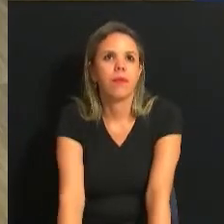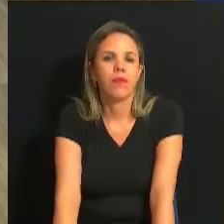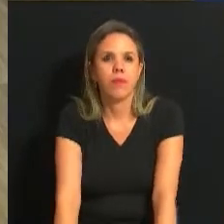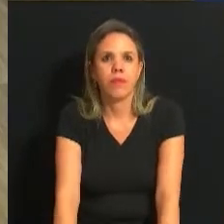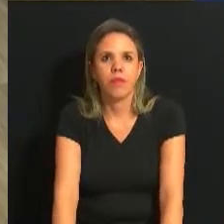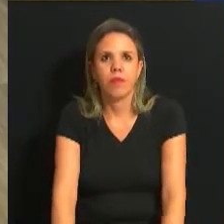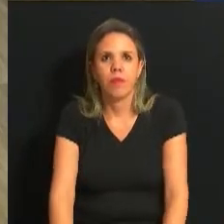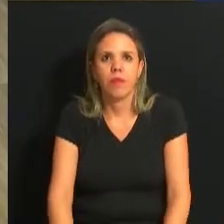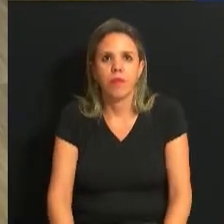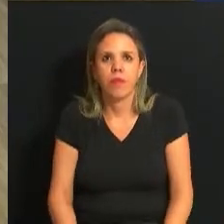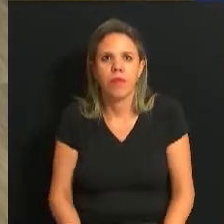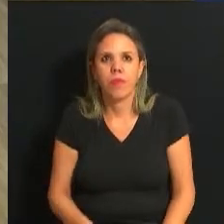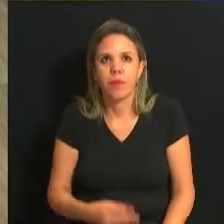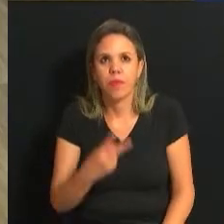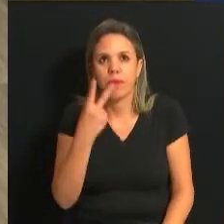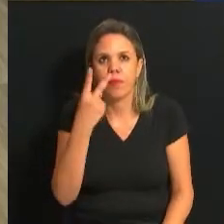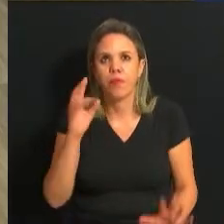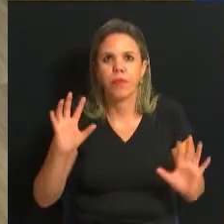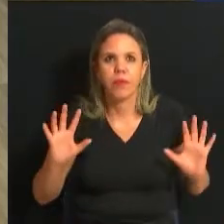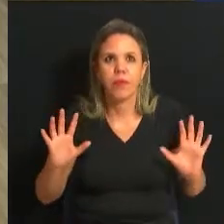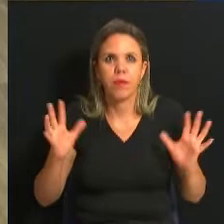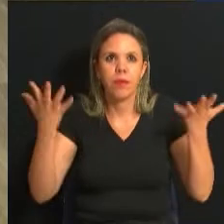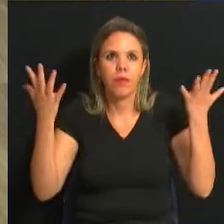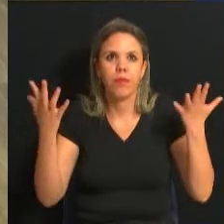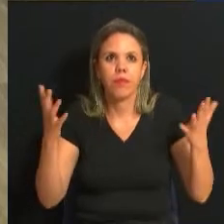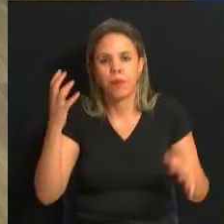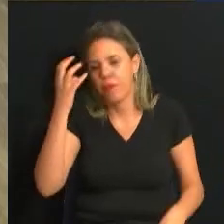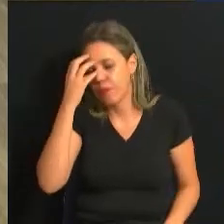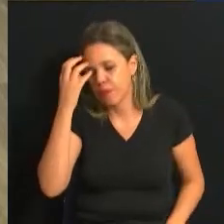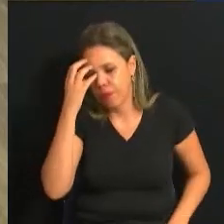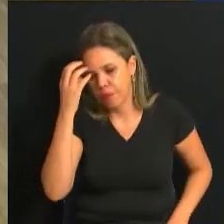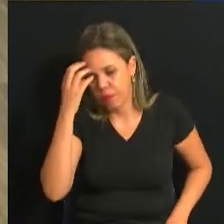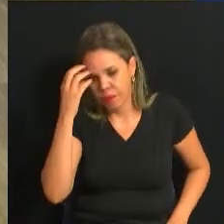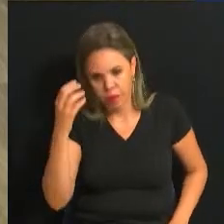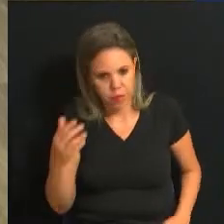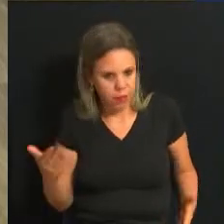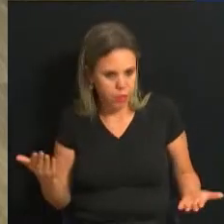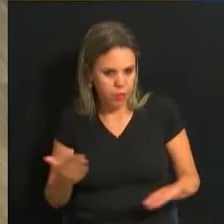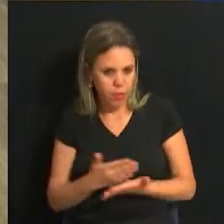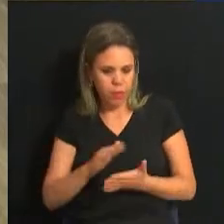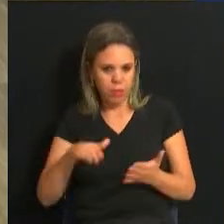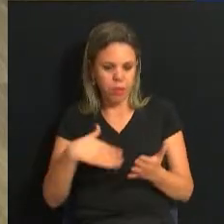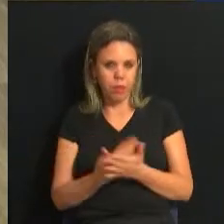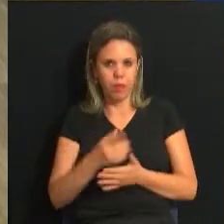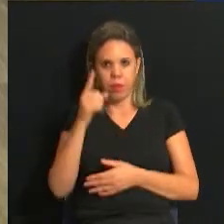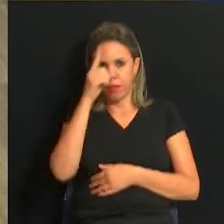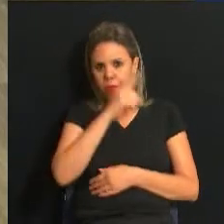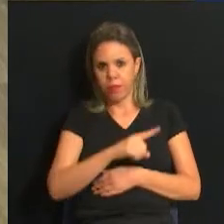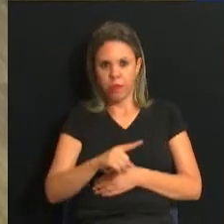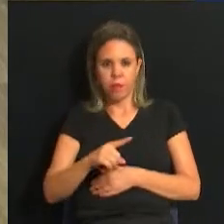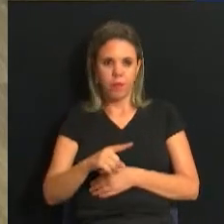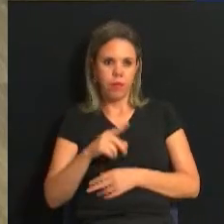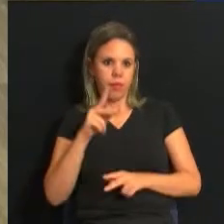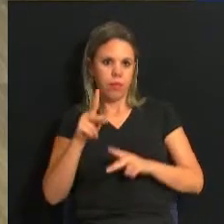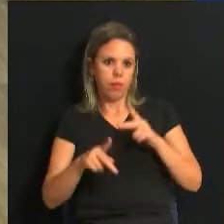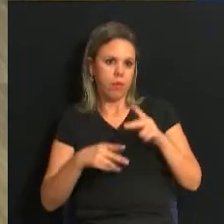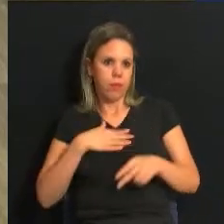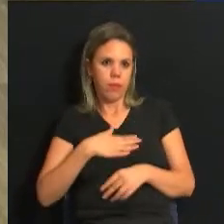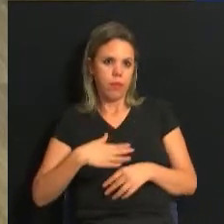temos 2 eventos no Taquaral, começando hoje até domingo, para os amantes